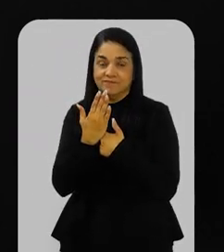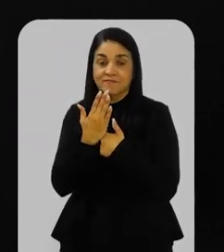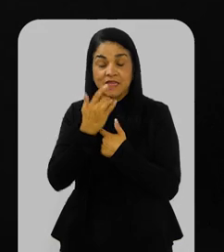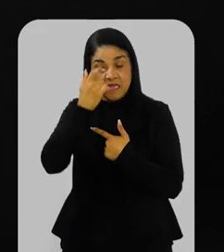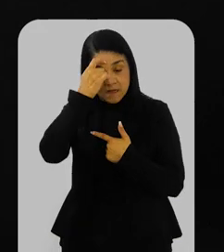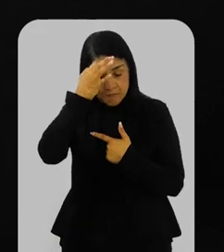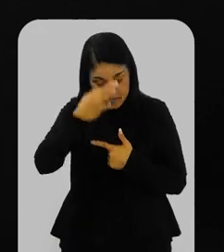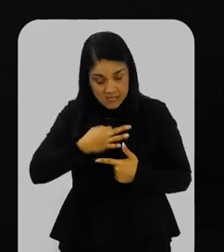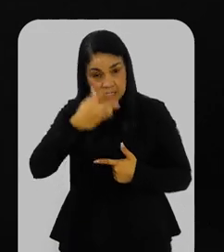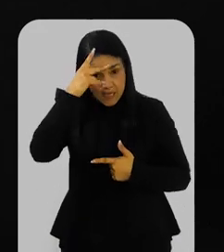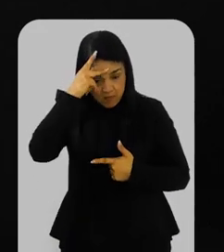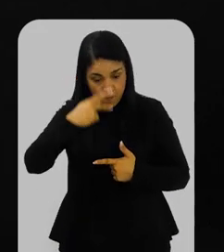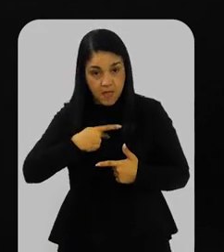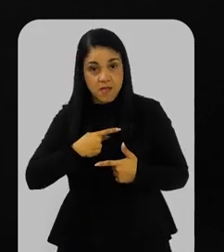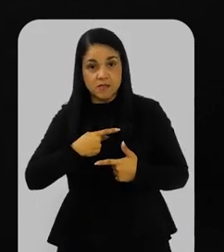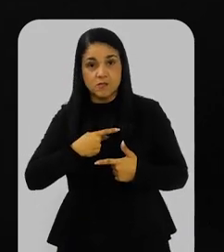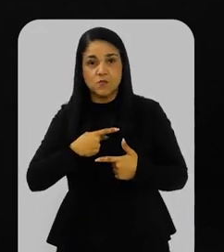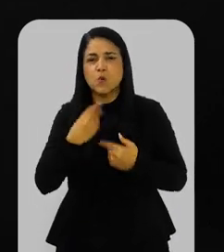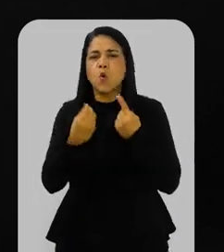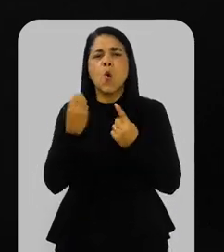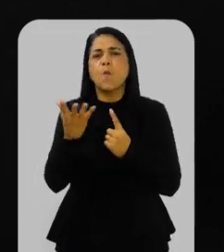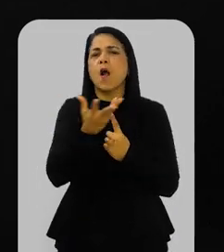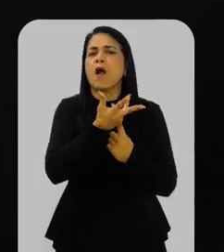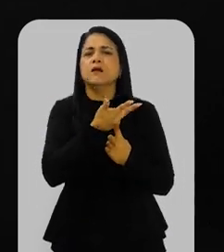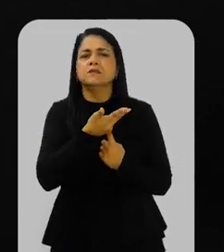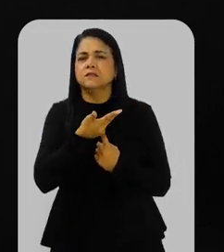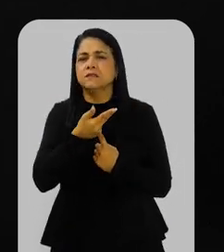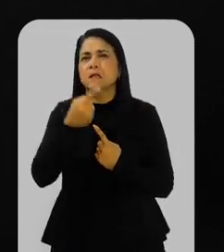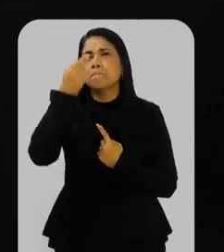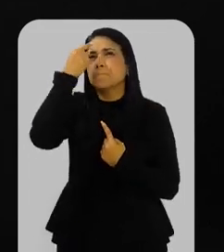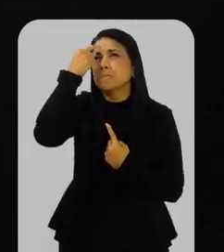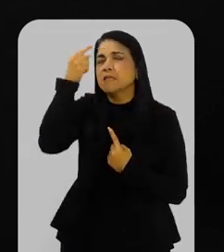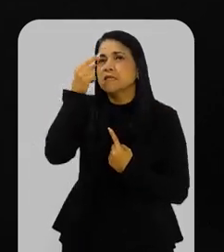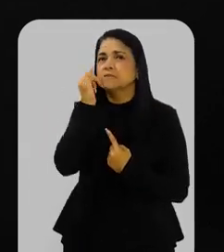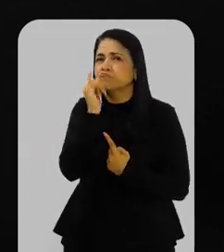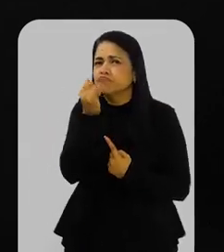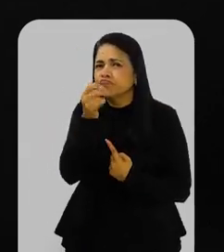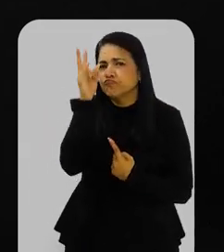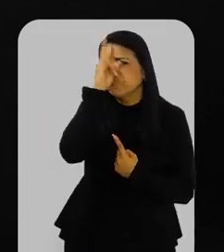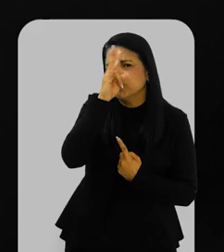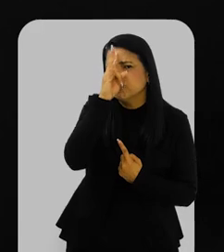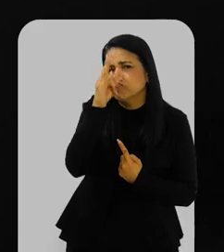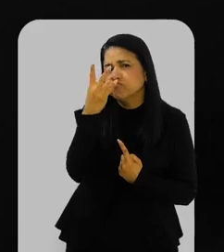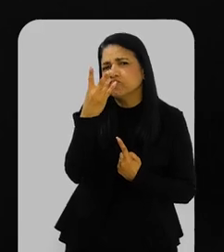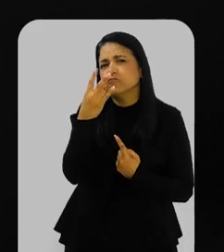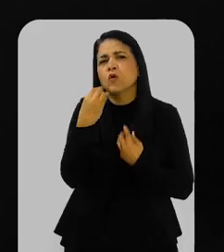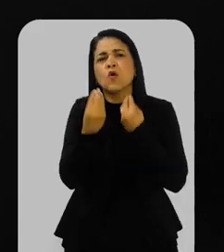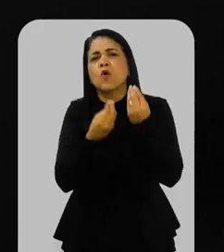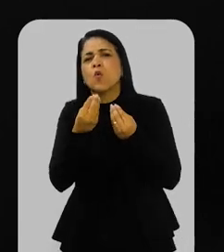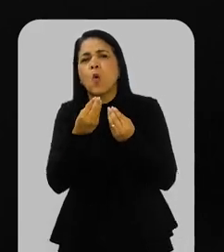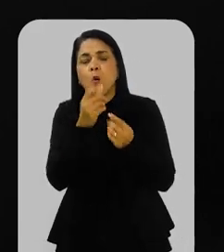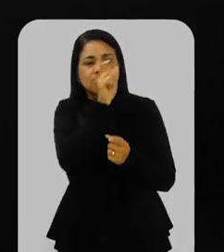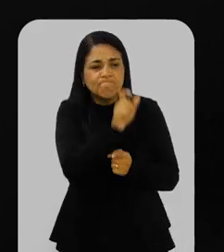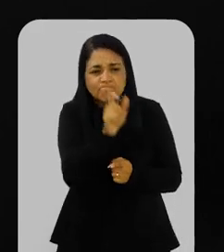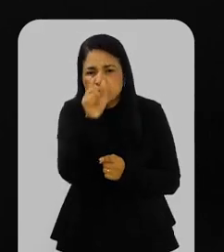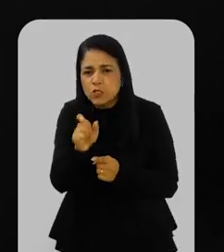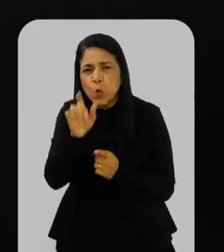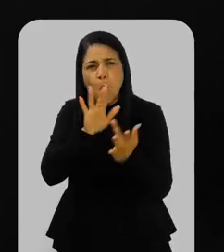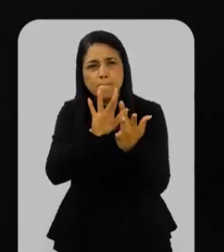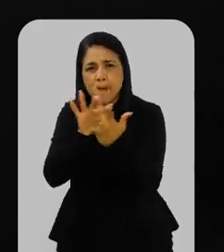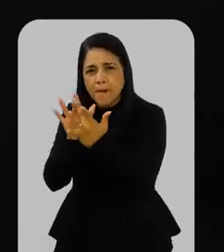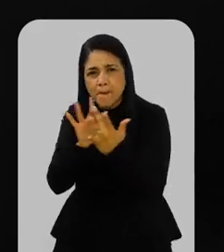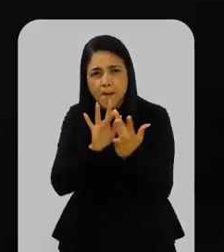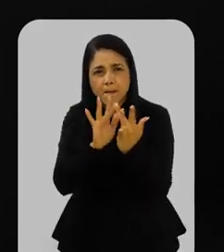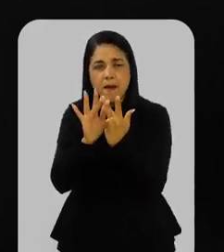também a me entender como artista, a entender como eu deveria pensar enredo, a como eu deveria pensar a forma de chegar